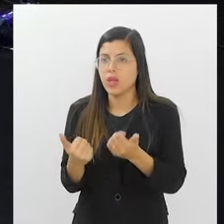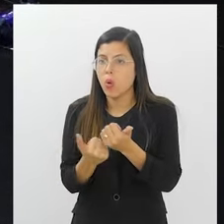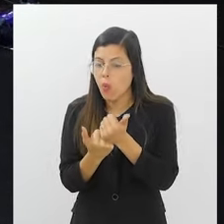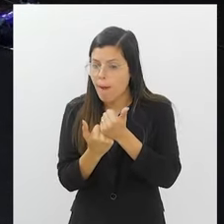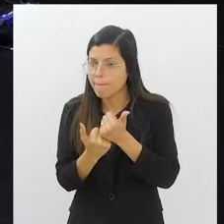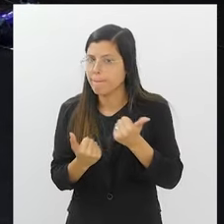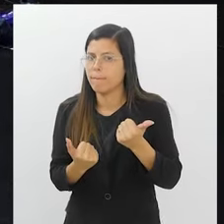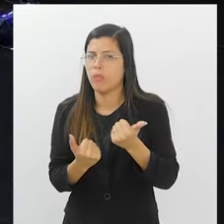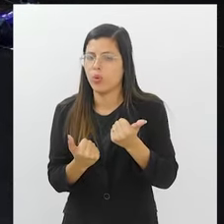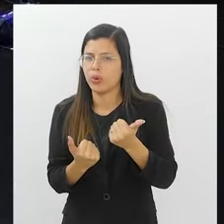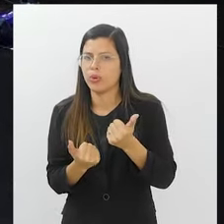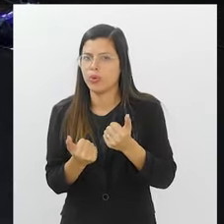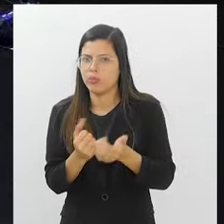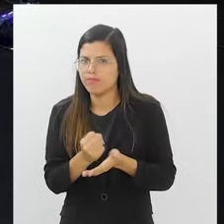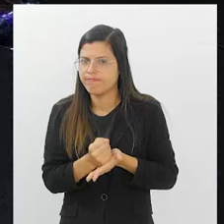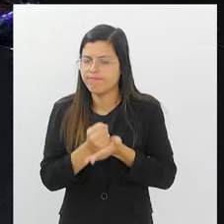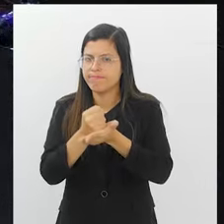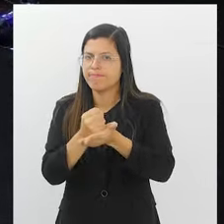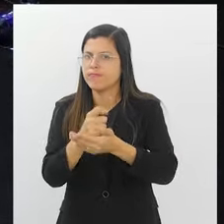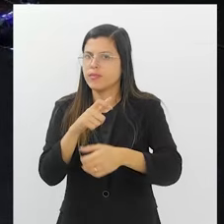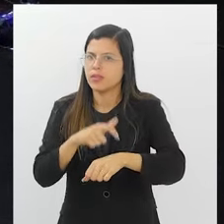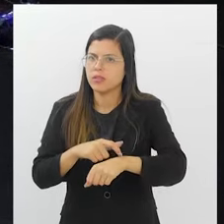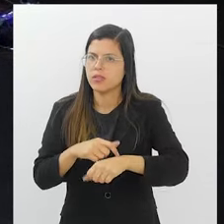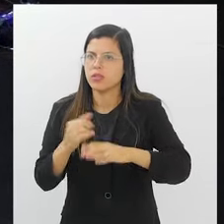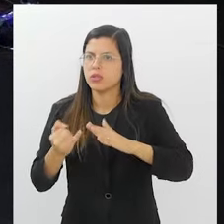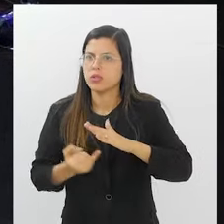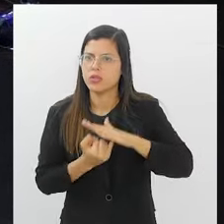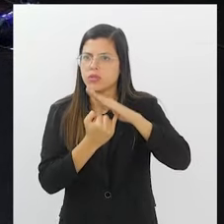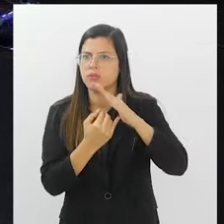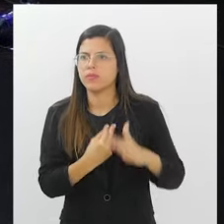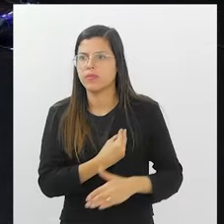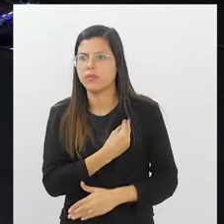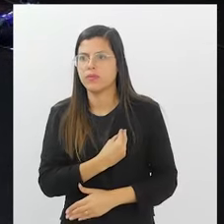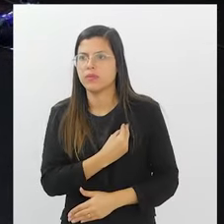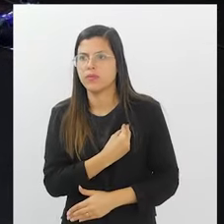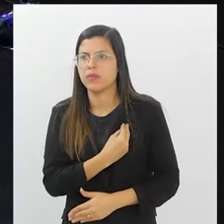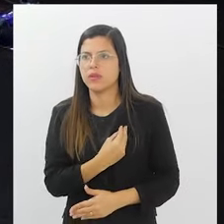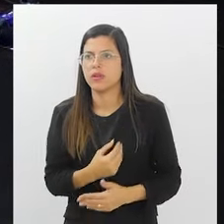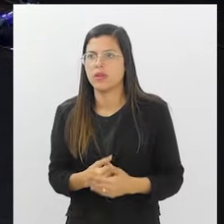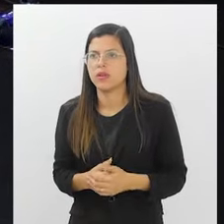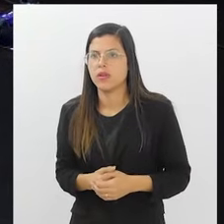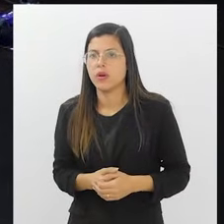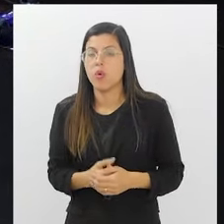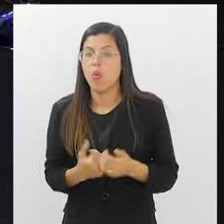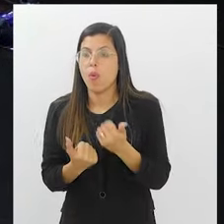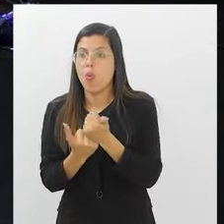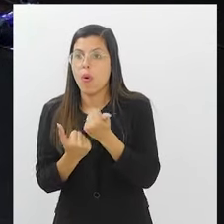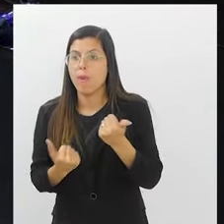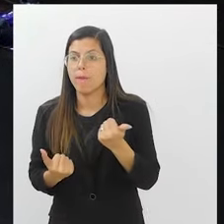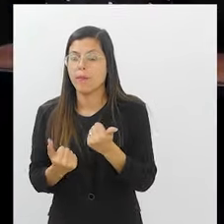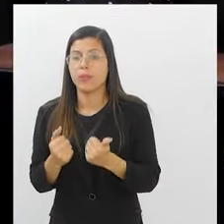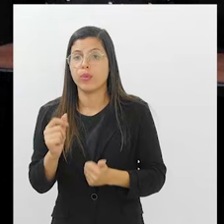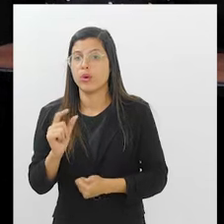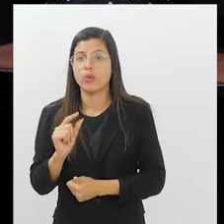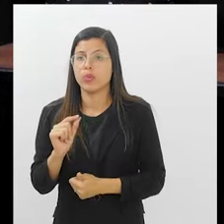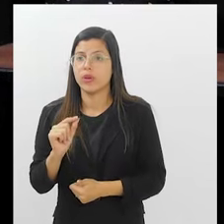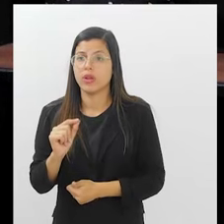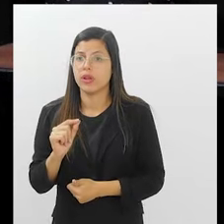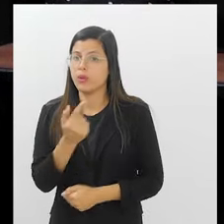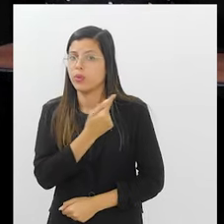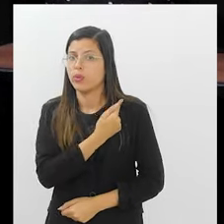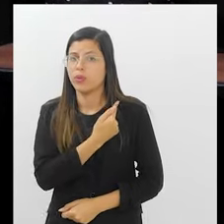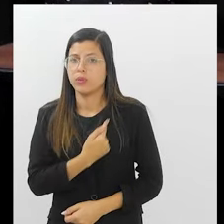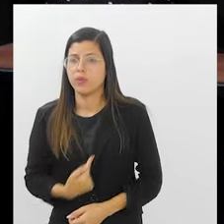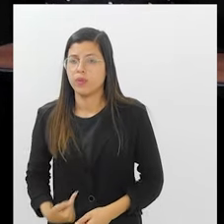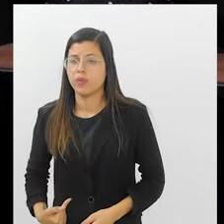um apoio muito grande a esse momento que as instituições estão vivendo, né? E um apoio no sentido de que o governo